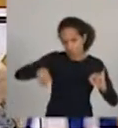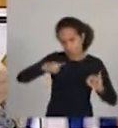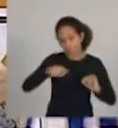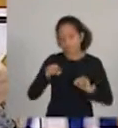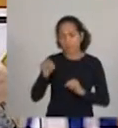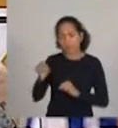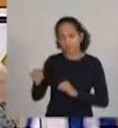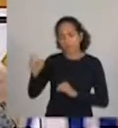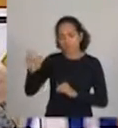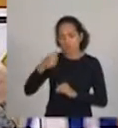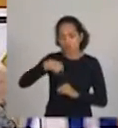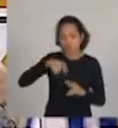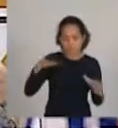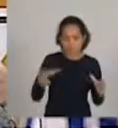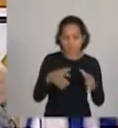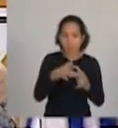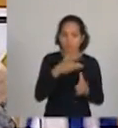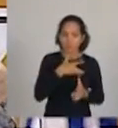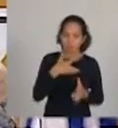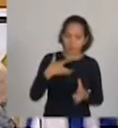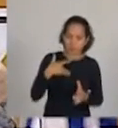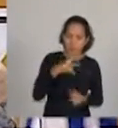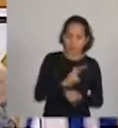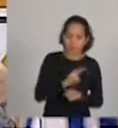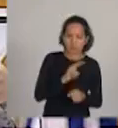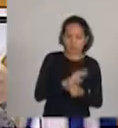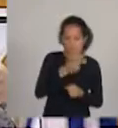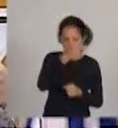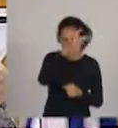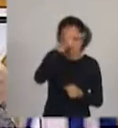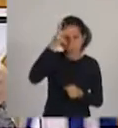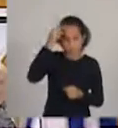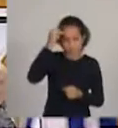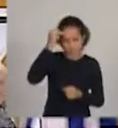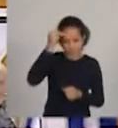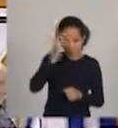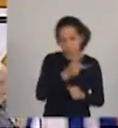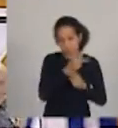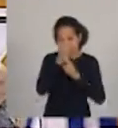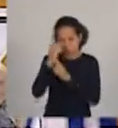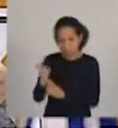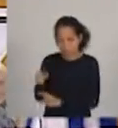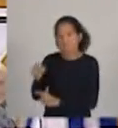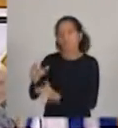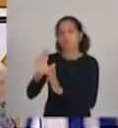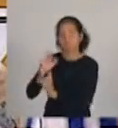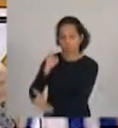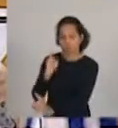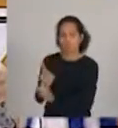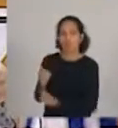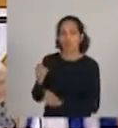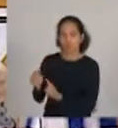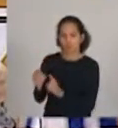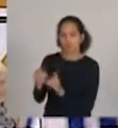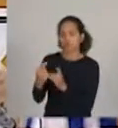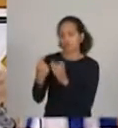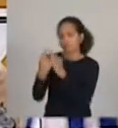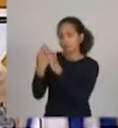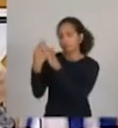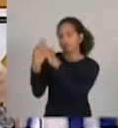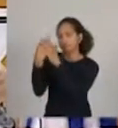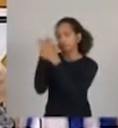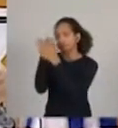a equipe nossa de vigilância na saúde municipal já realizou, ele foi mapeado, já realizou a